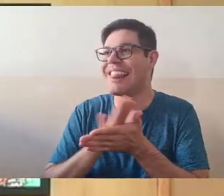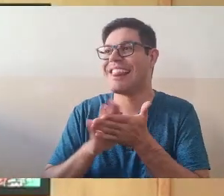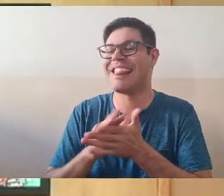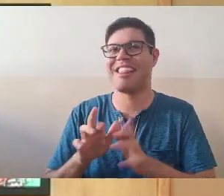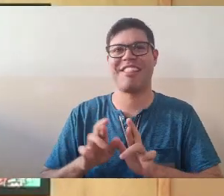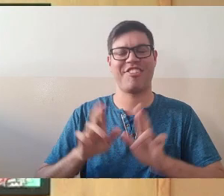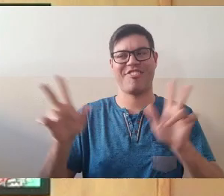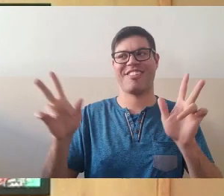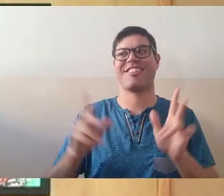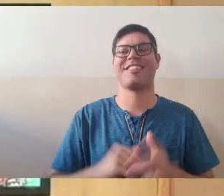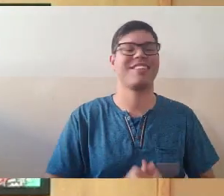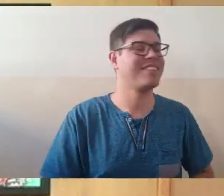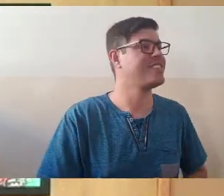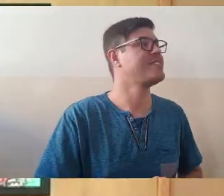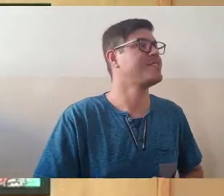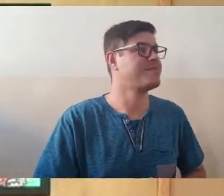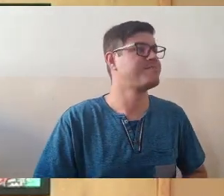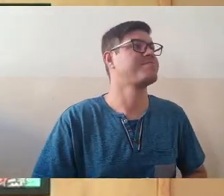pai como Roslávio, veja bem.